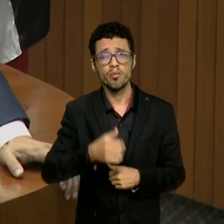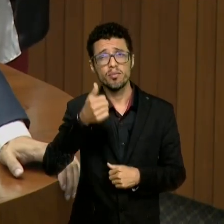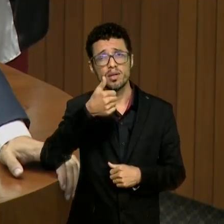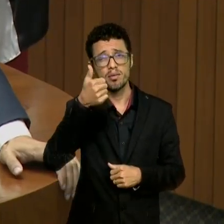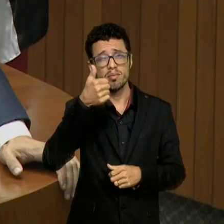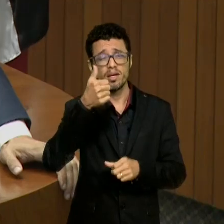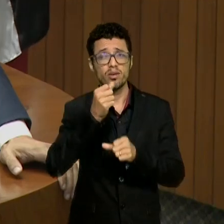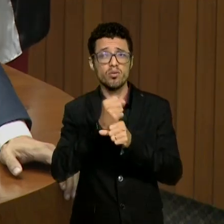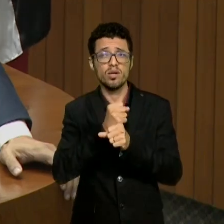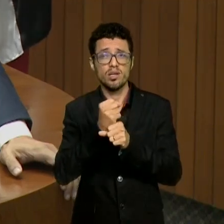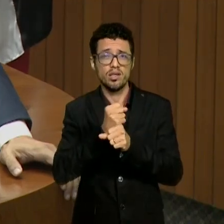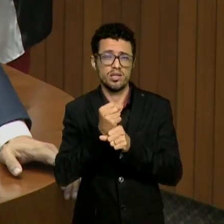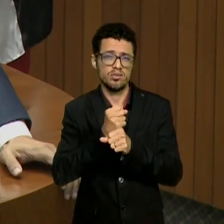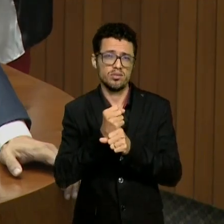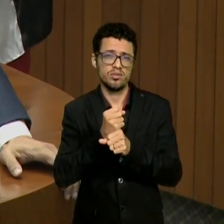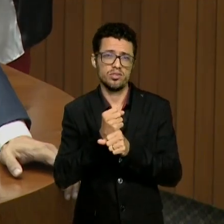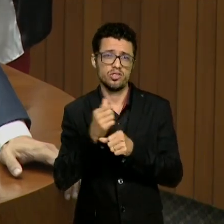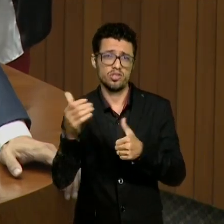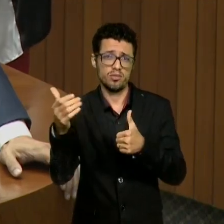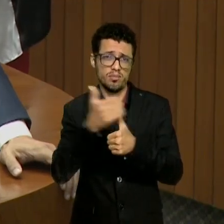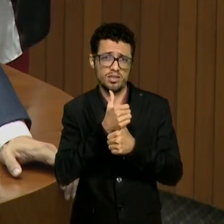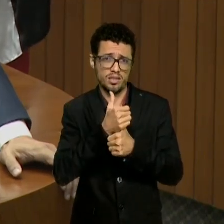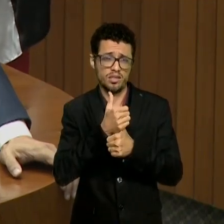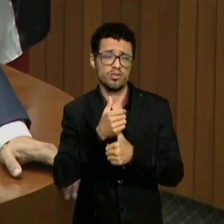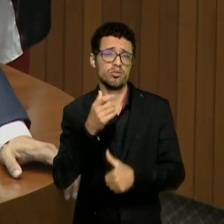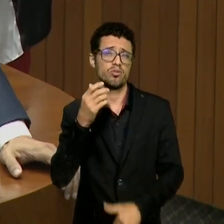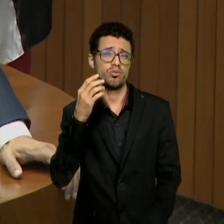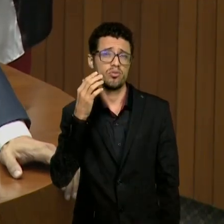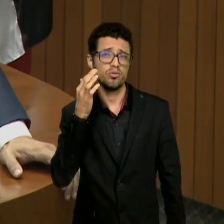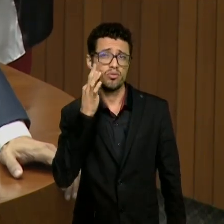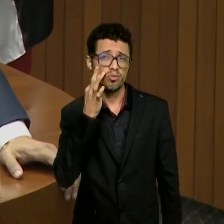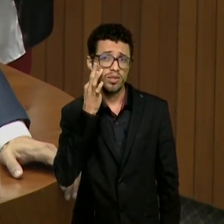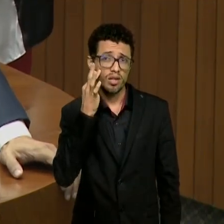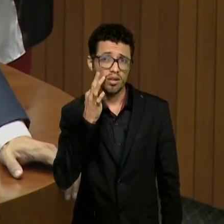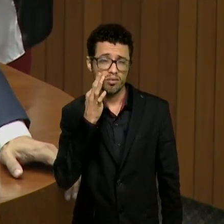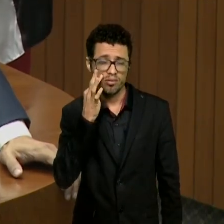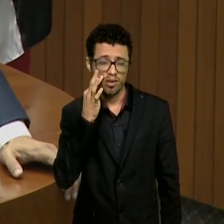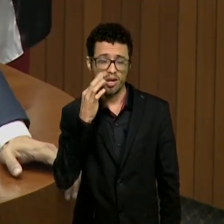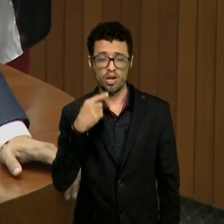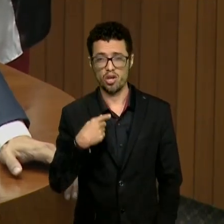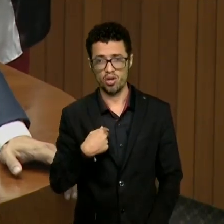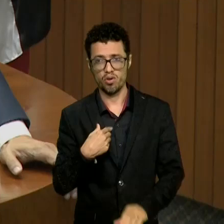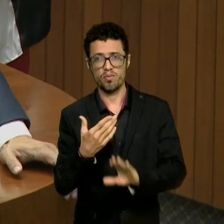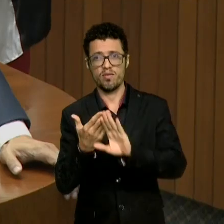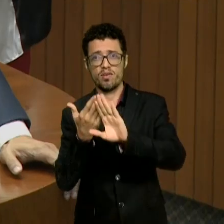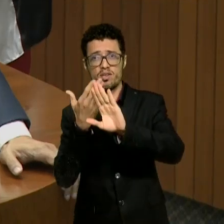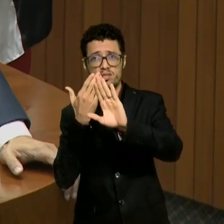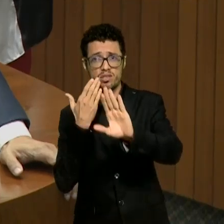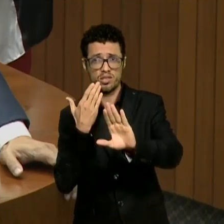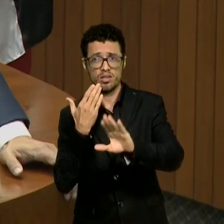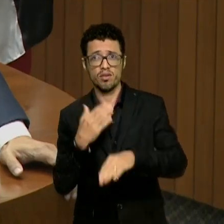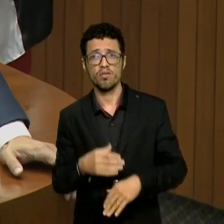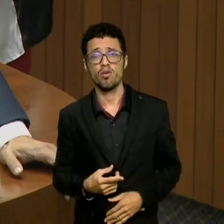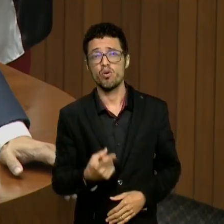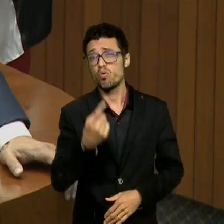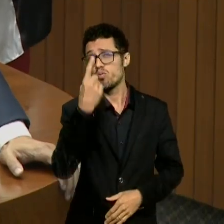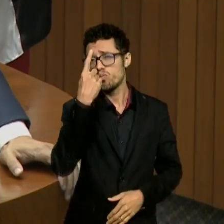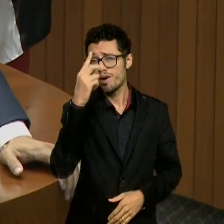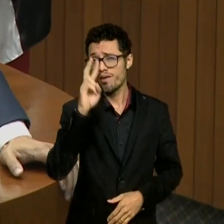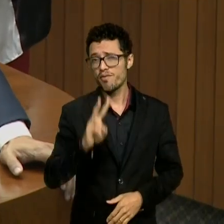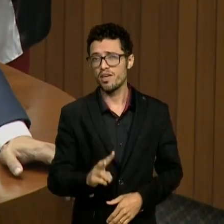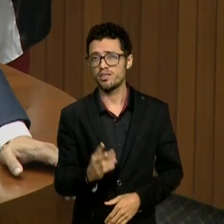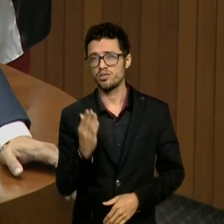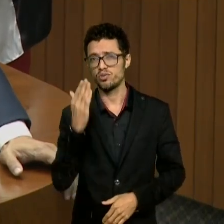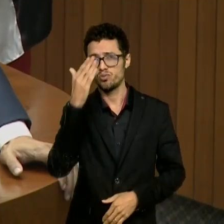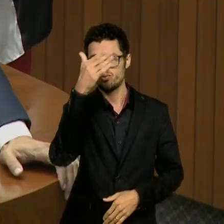do Flávio, porque depois eu mantive distância e fui recebido uma vez apenas no Palácio pelo governador, que foi